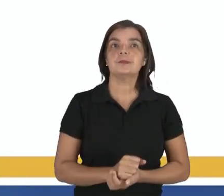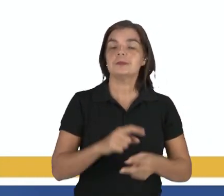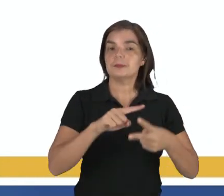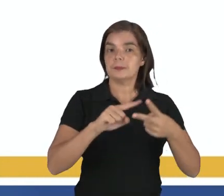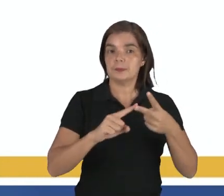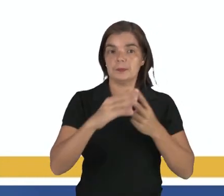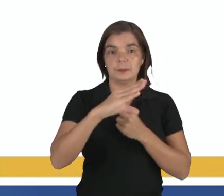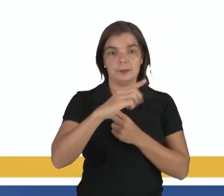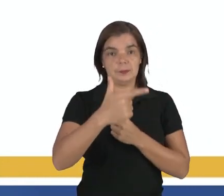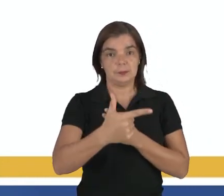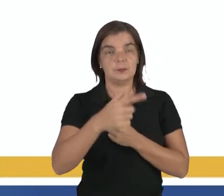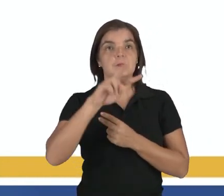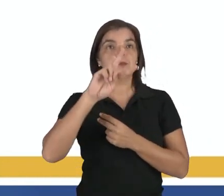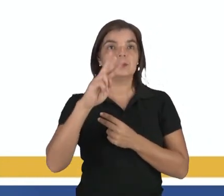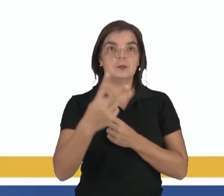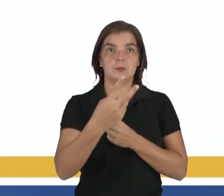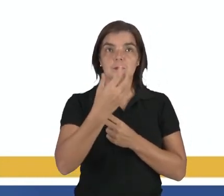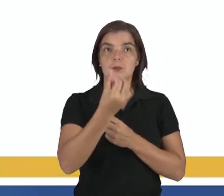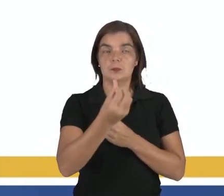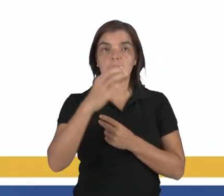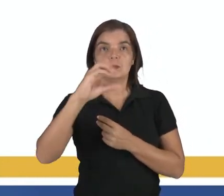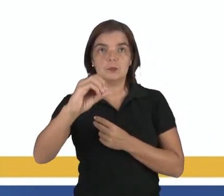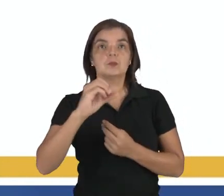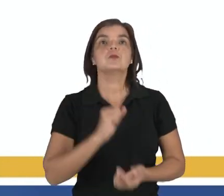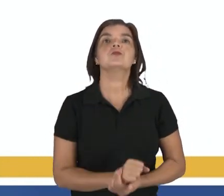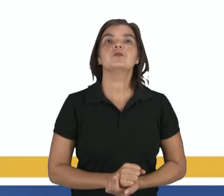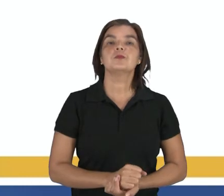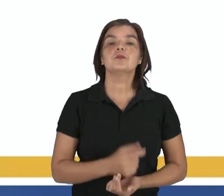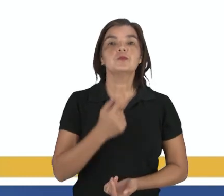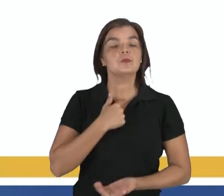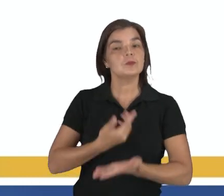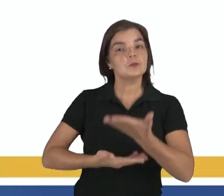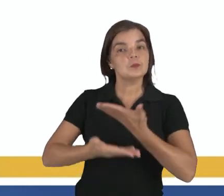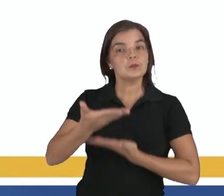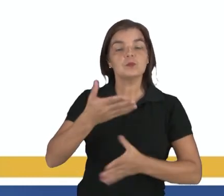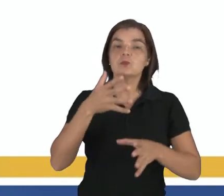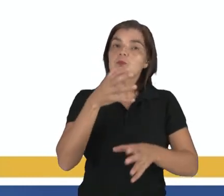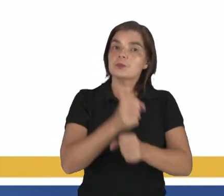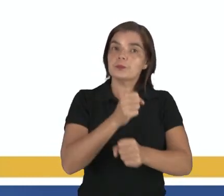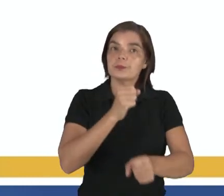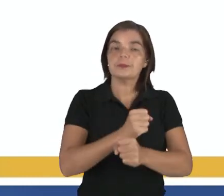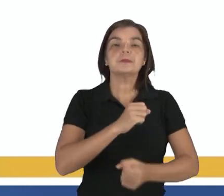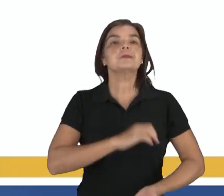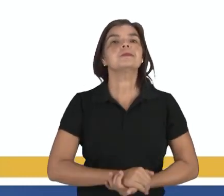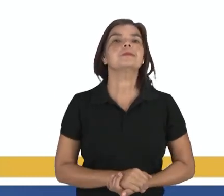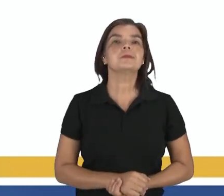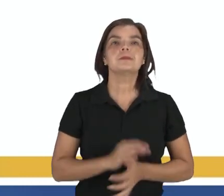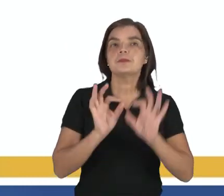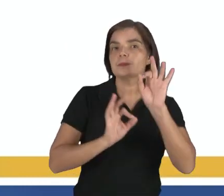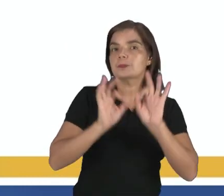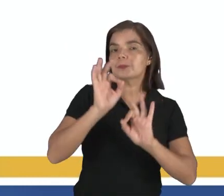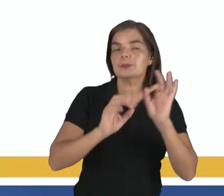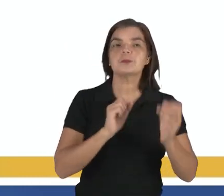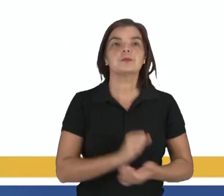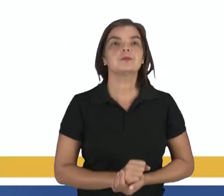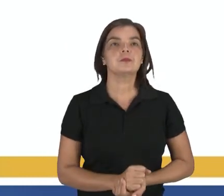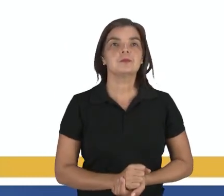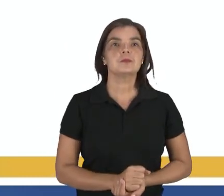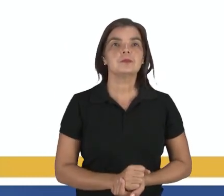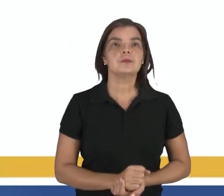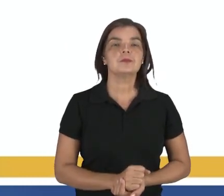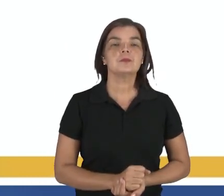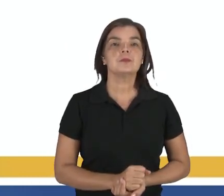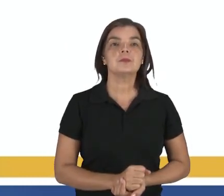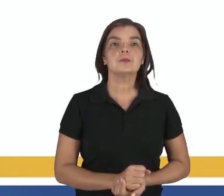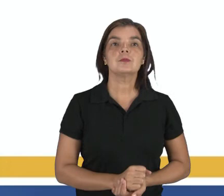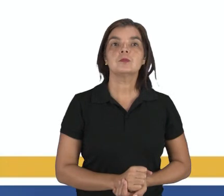duas substâncias, que estão envolvidas nesse cálculo. Então, vamos lá organizar? Então, o que essa